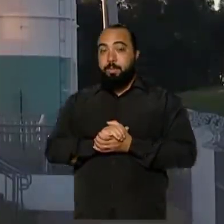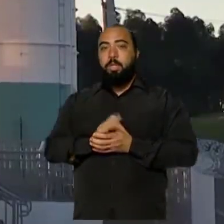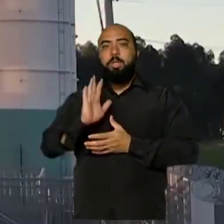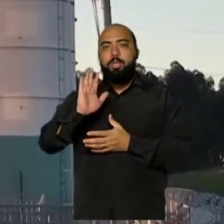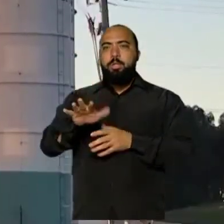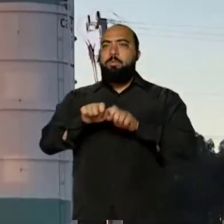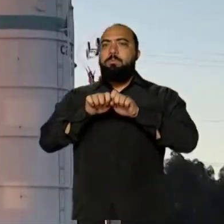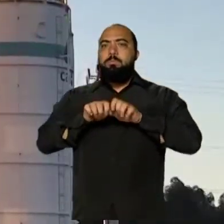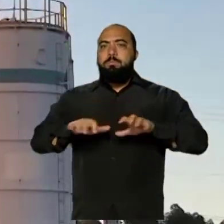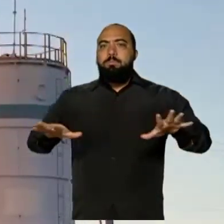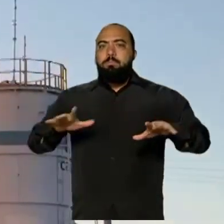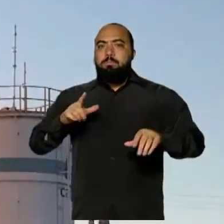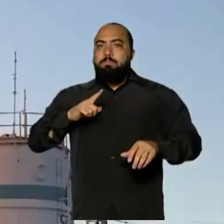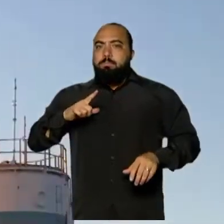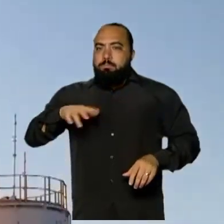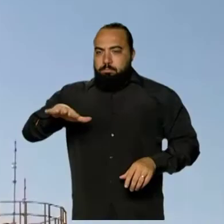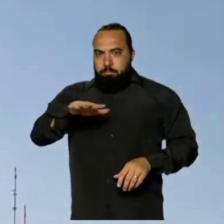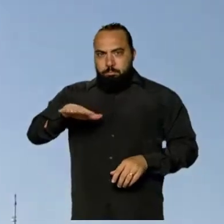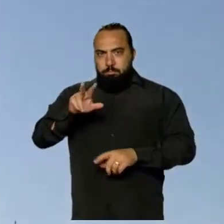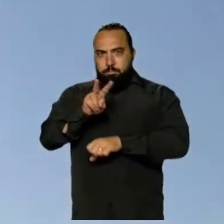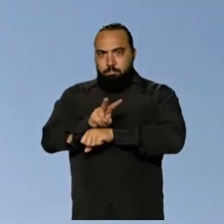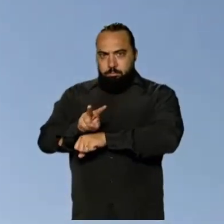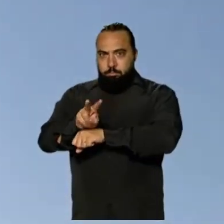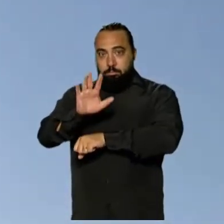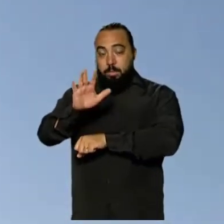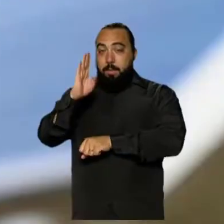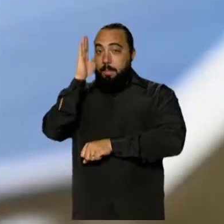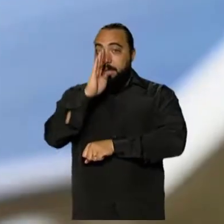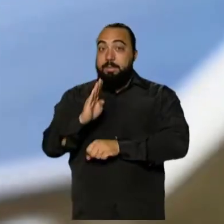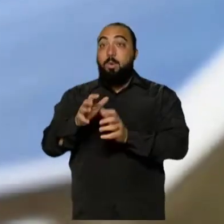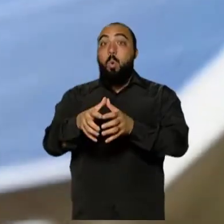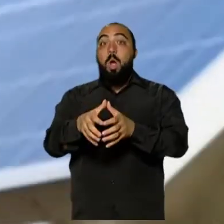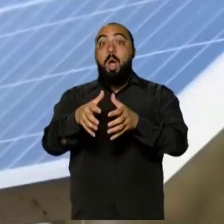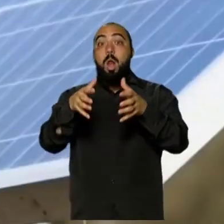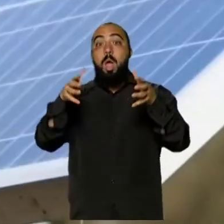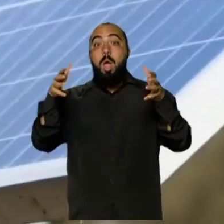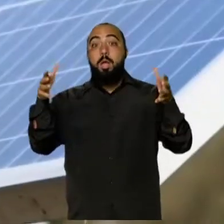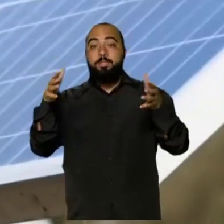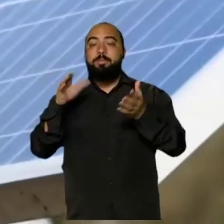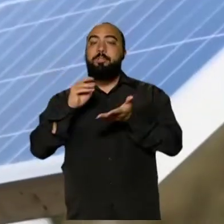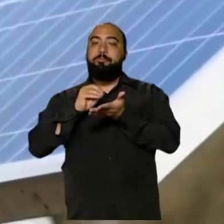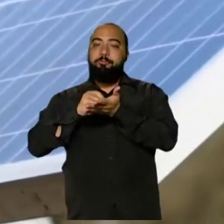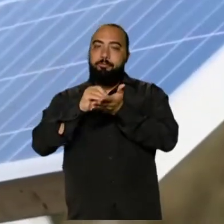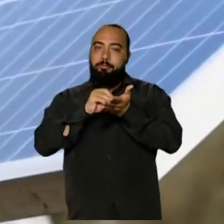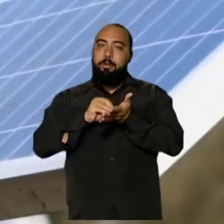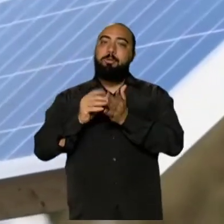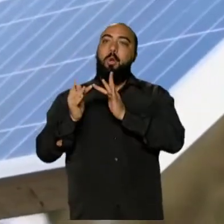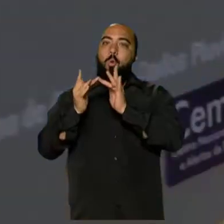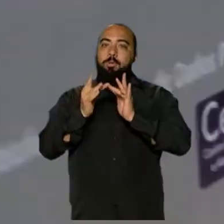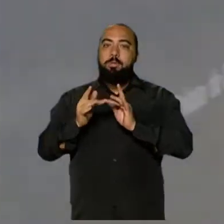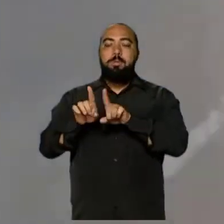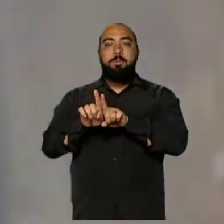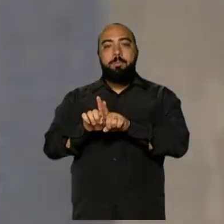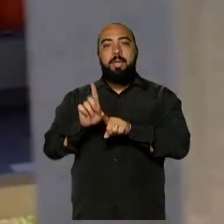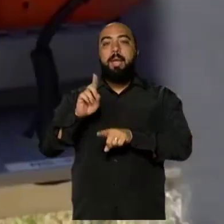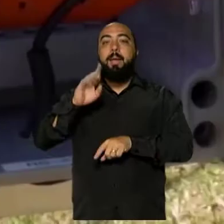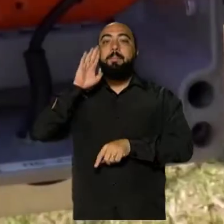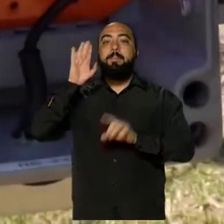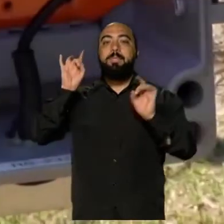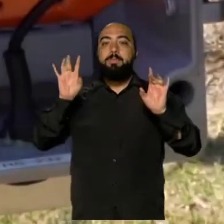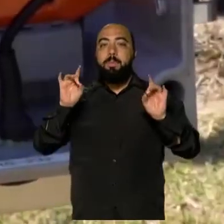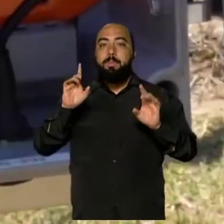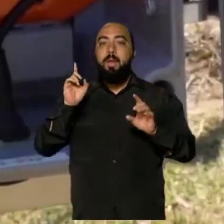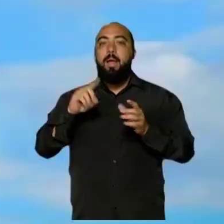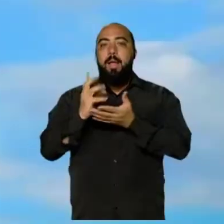de monitoramento, mas o Brasil é muito grande e há falta de microdados, especialmente